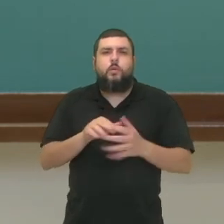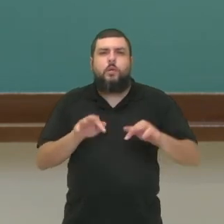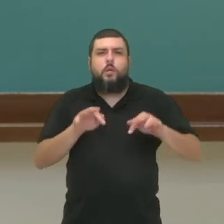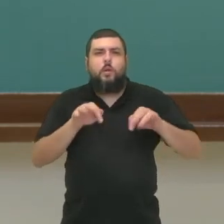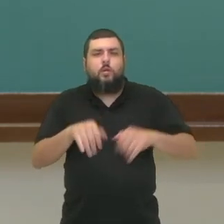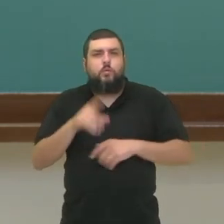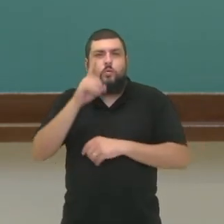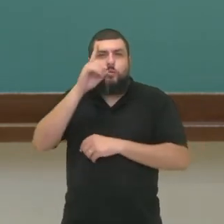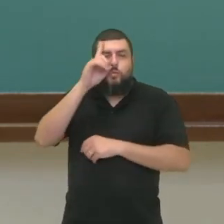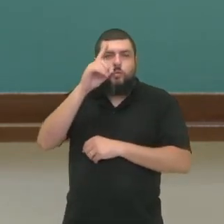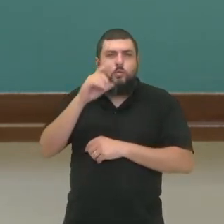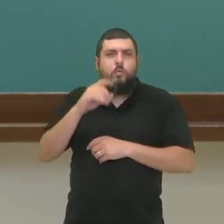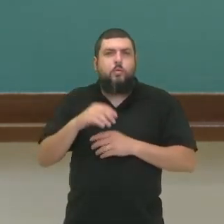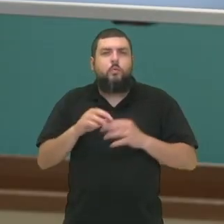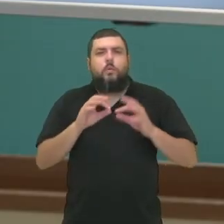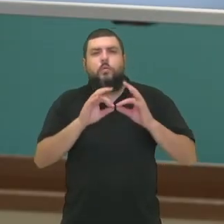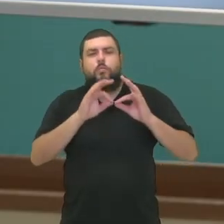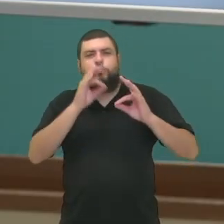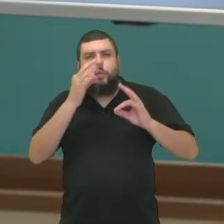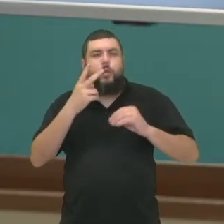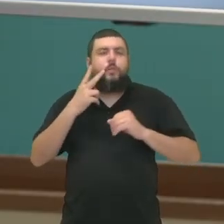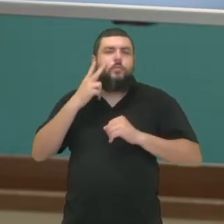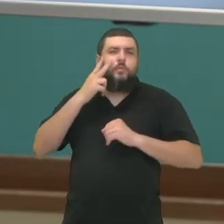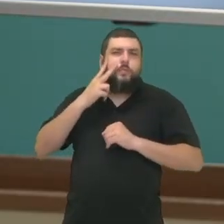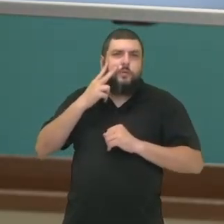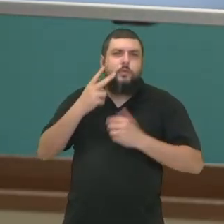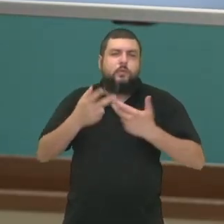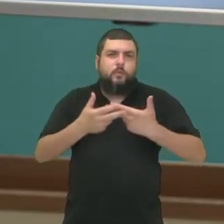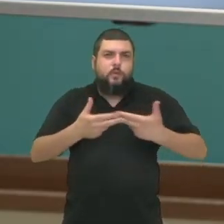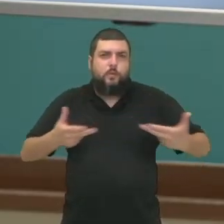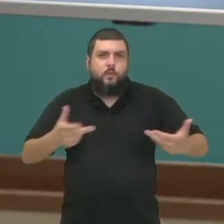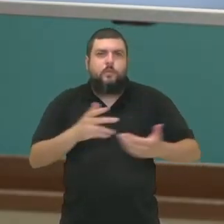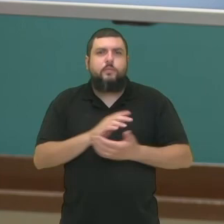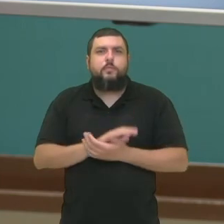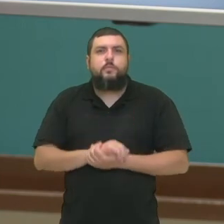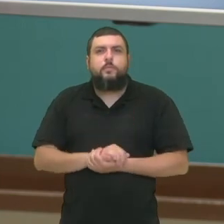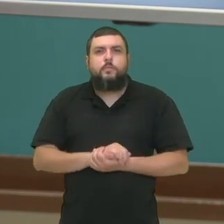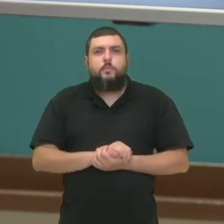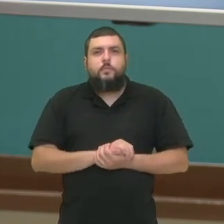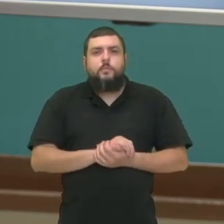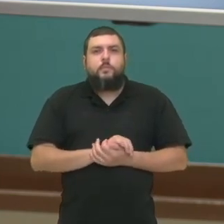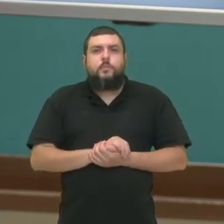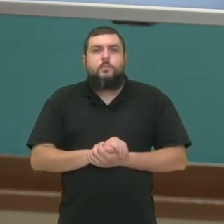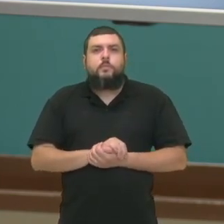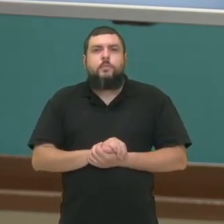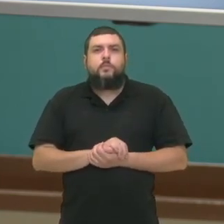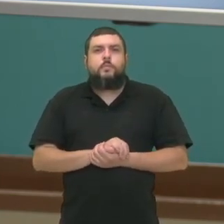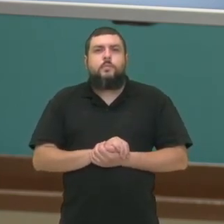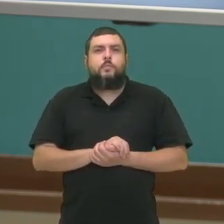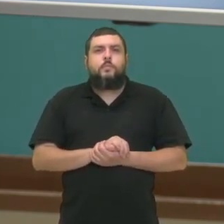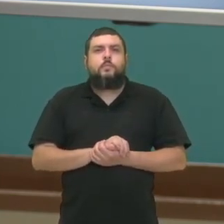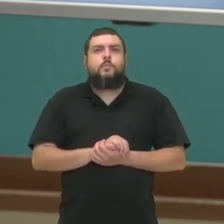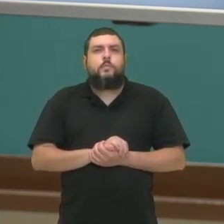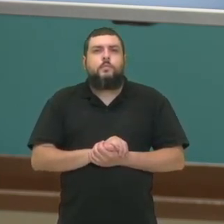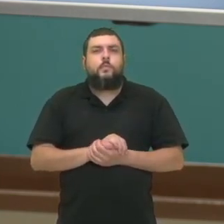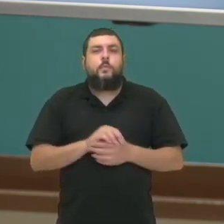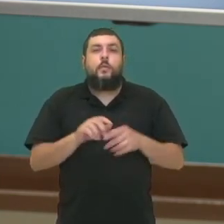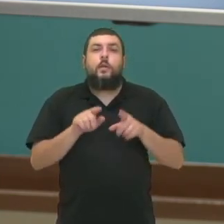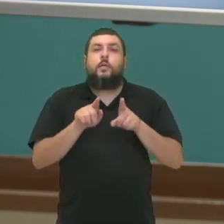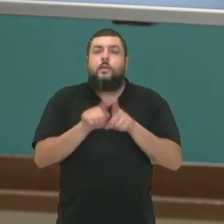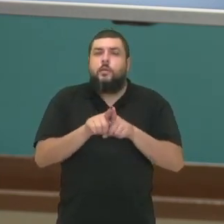para comer uma uvinha, tomar um vinho. Claro, era a principal bebida dos romanos, né? Ou mesmo a